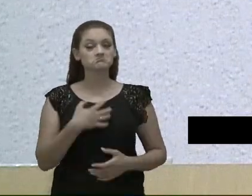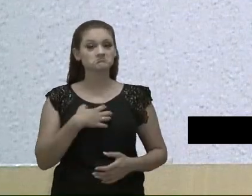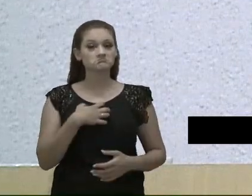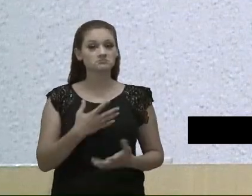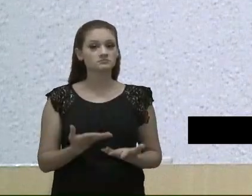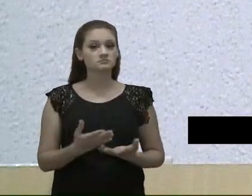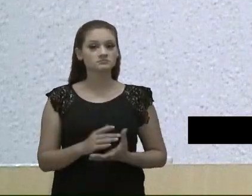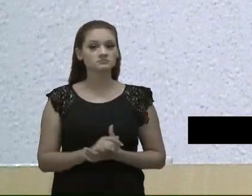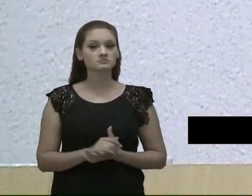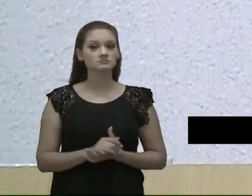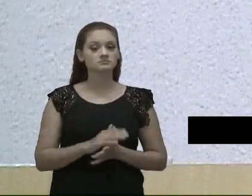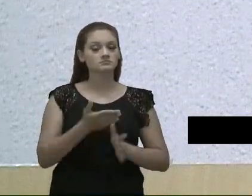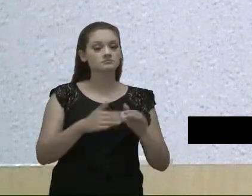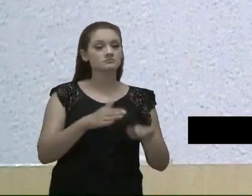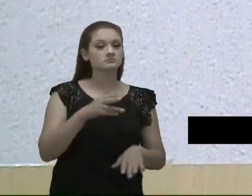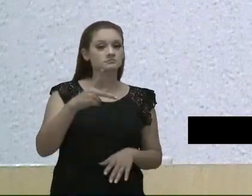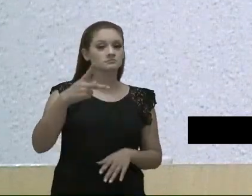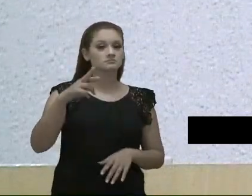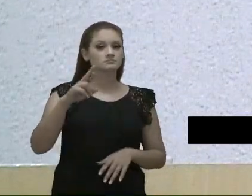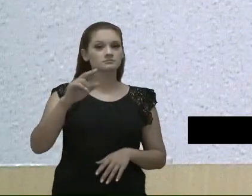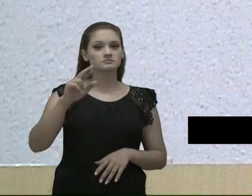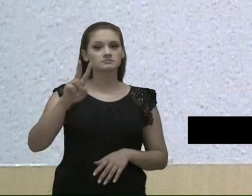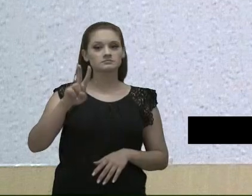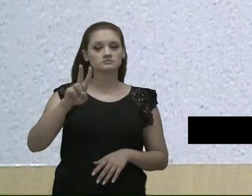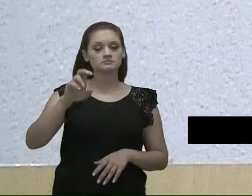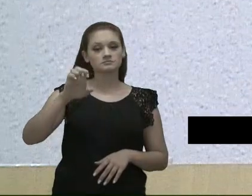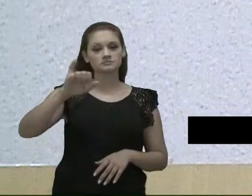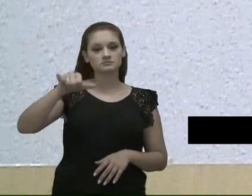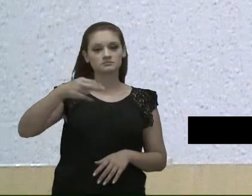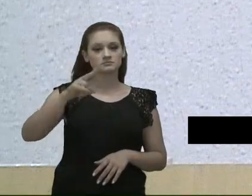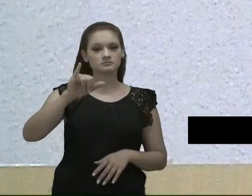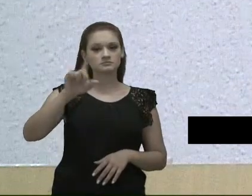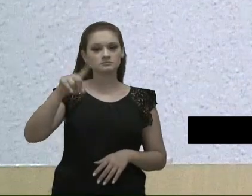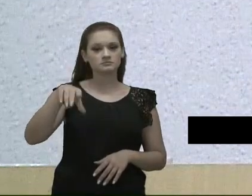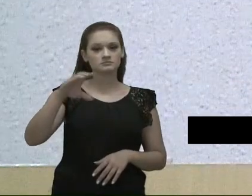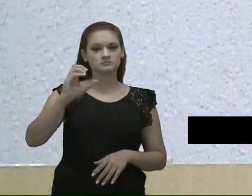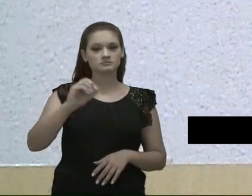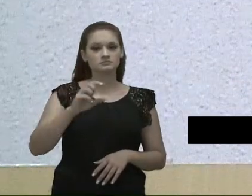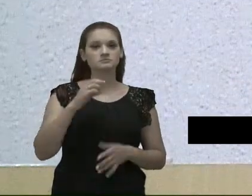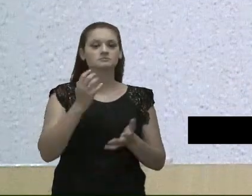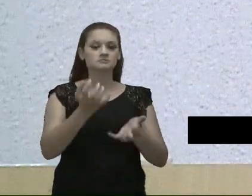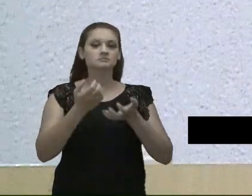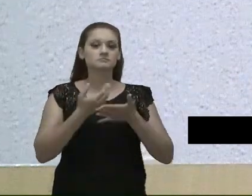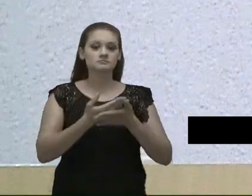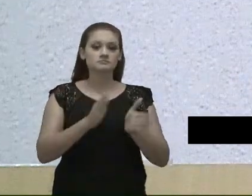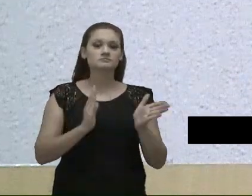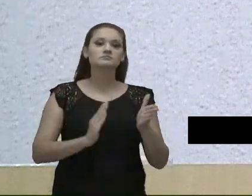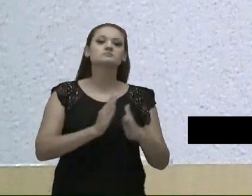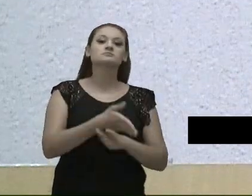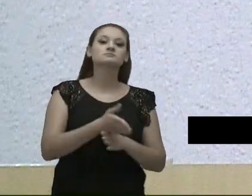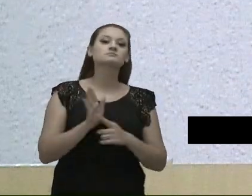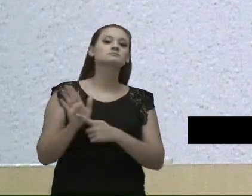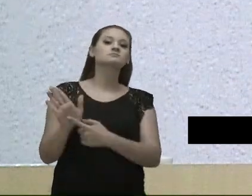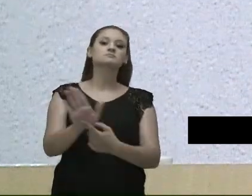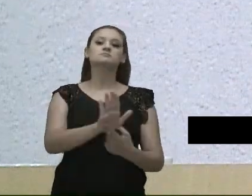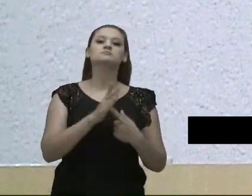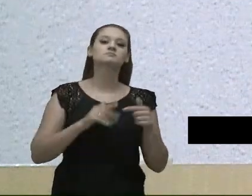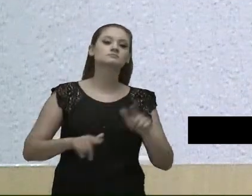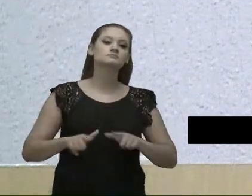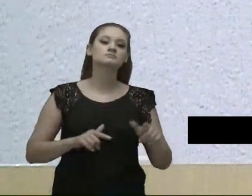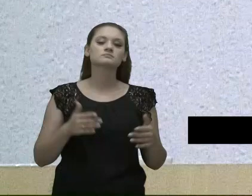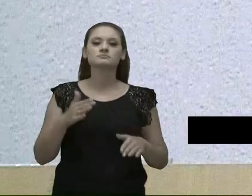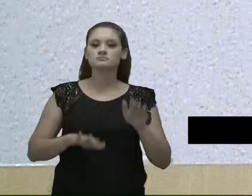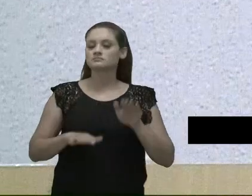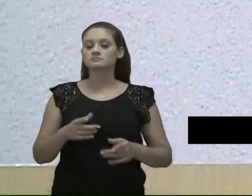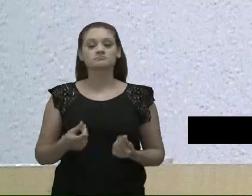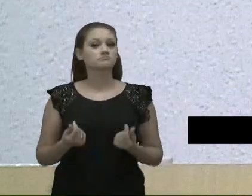De repente, pelo prejuízo que vocês tiveram, e como você bem falou aqui, que vocês queriam uma porta de entrada para mostrar o serviço, de repente,